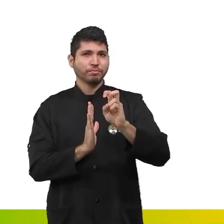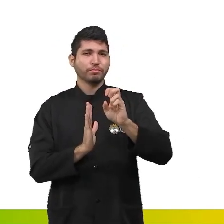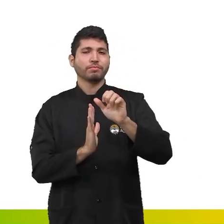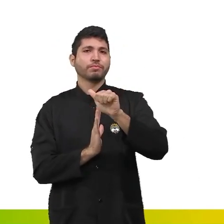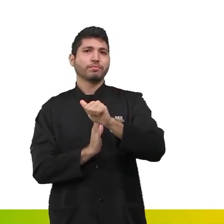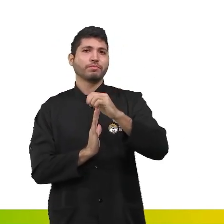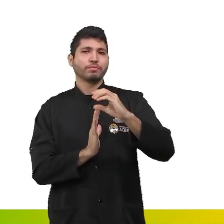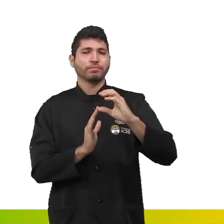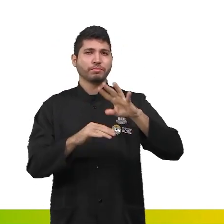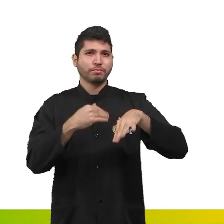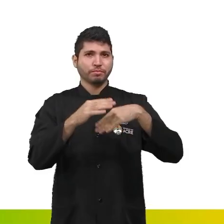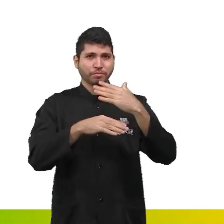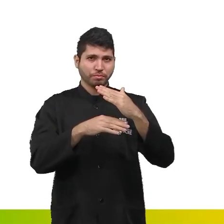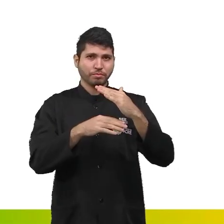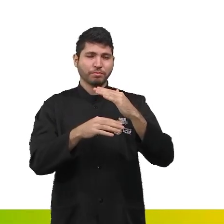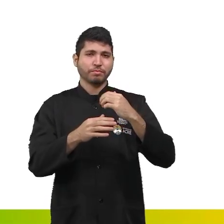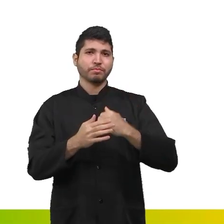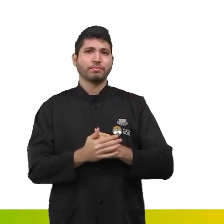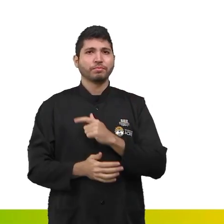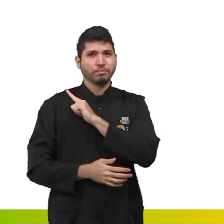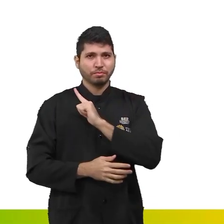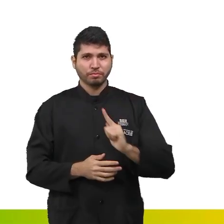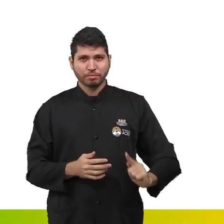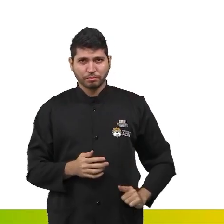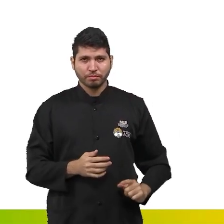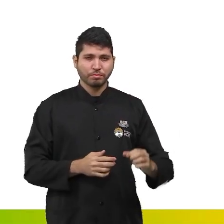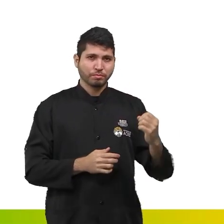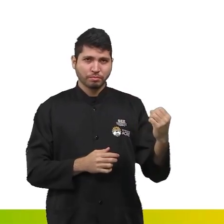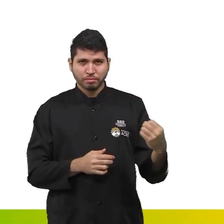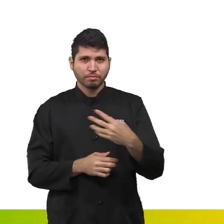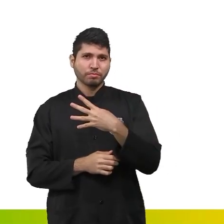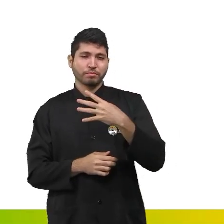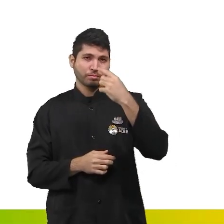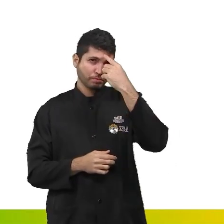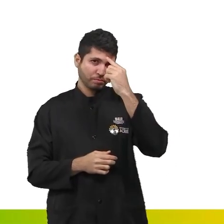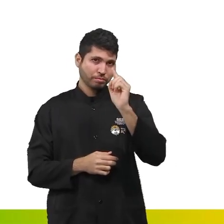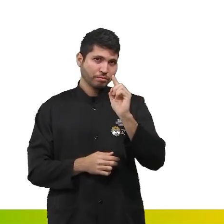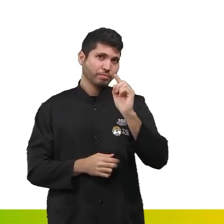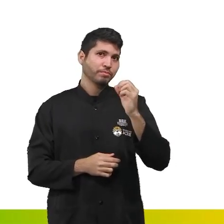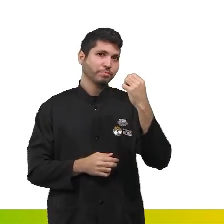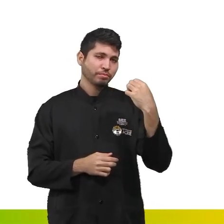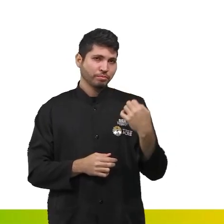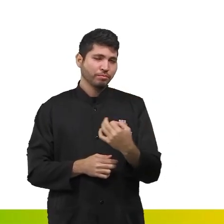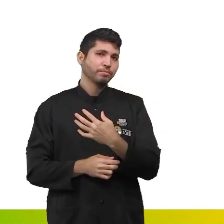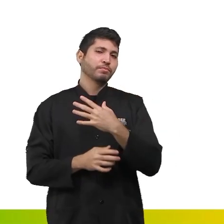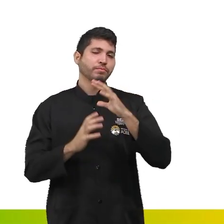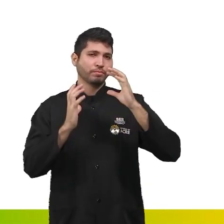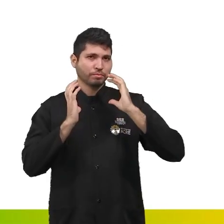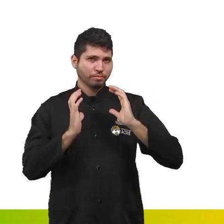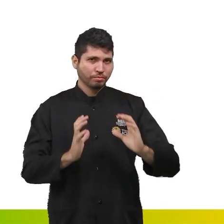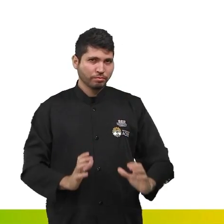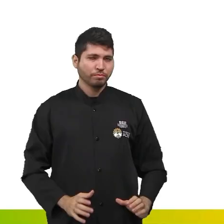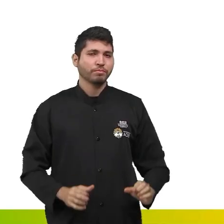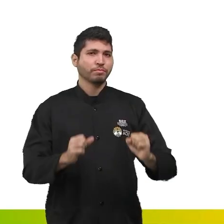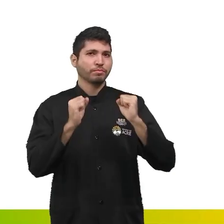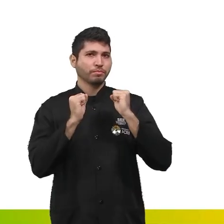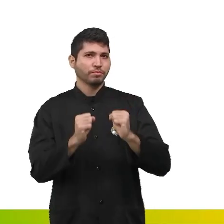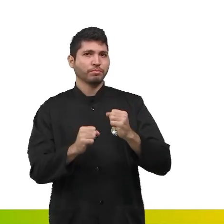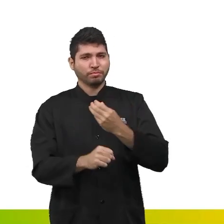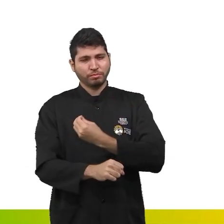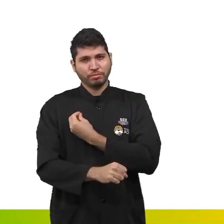a.C., desenvolveu-se uma forma de governo inovadora para a época, onde os cidadãos podiam